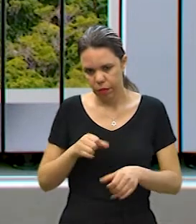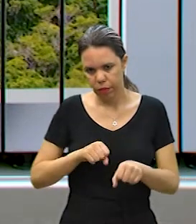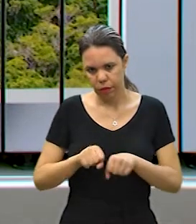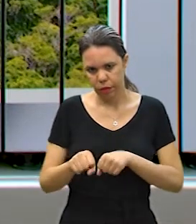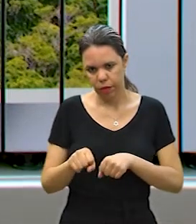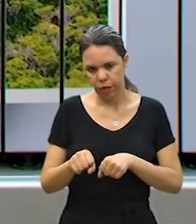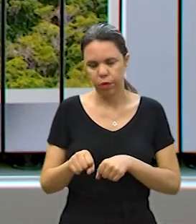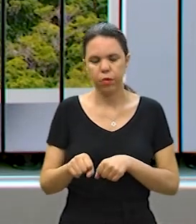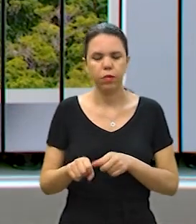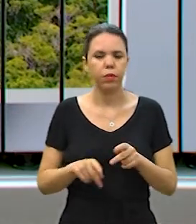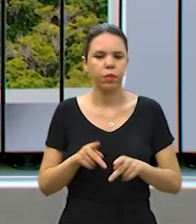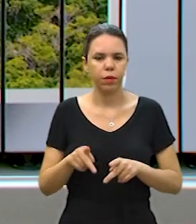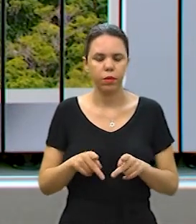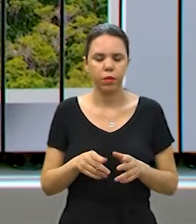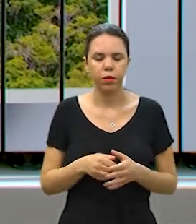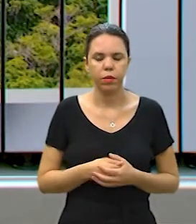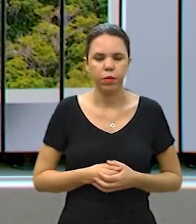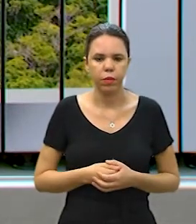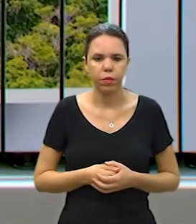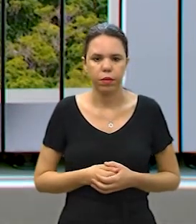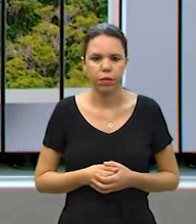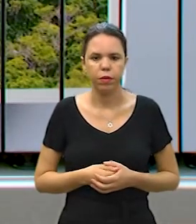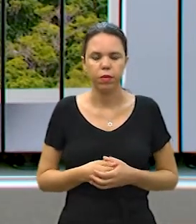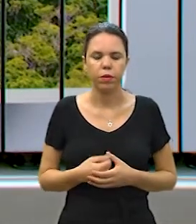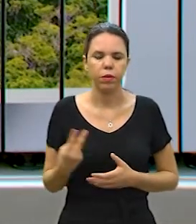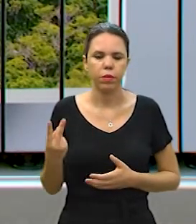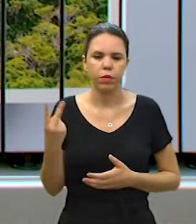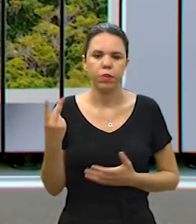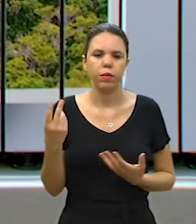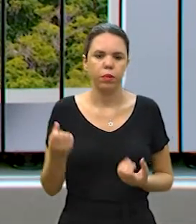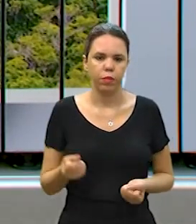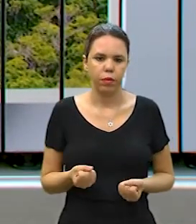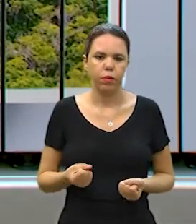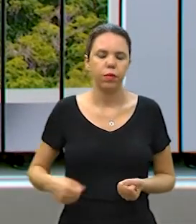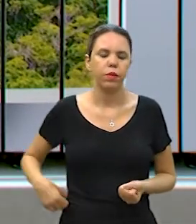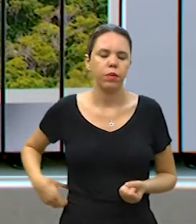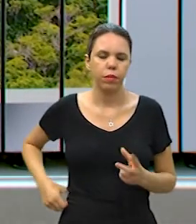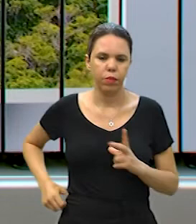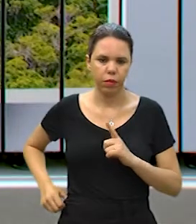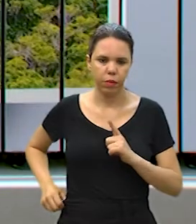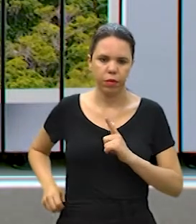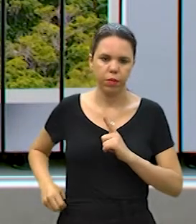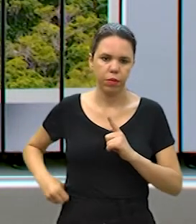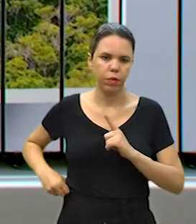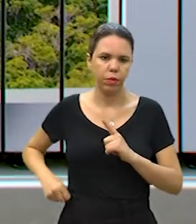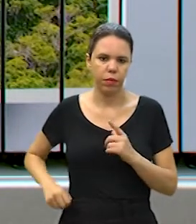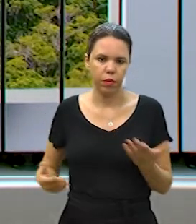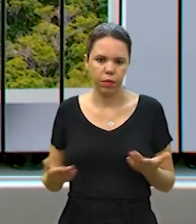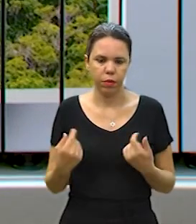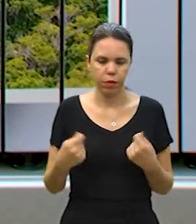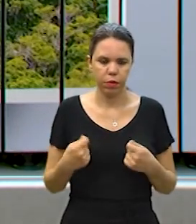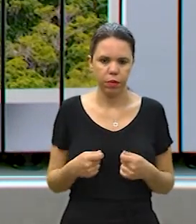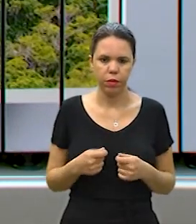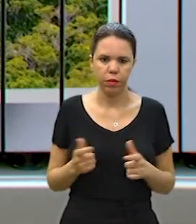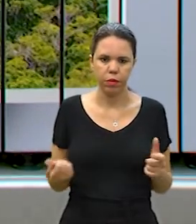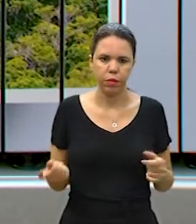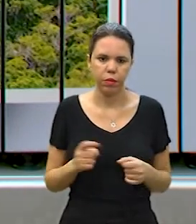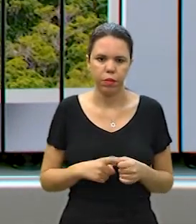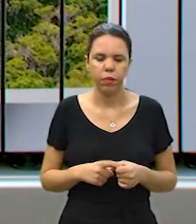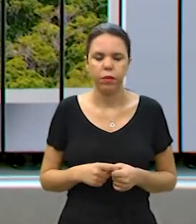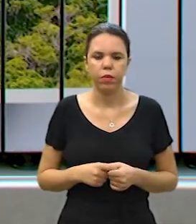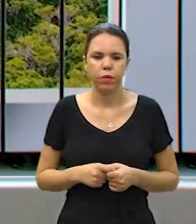formação, esse reconhecimento que ela tem agora precisa ser